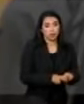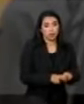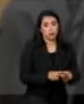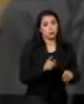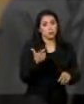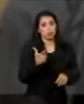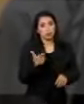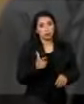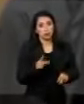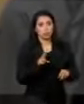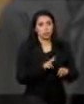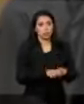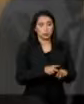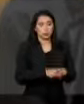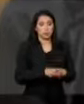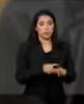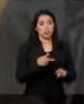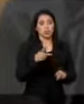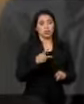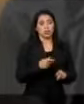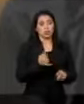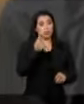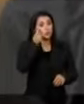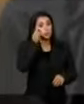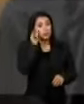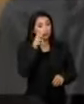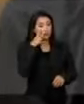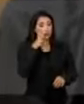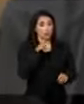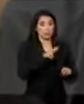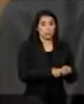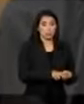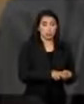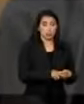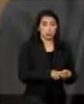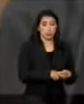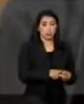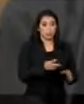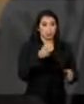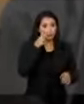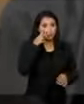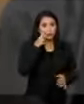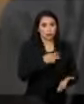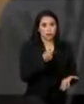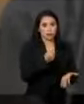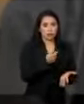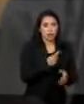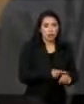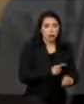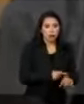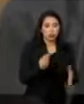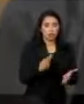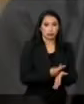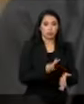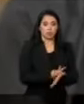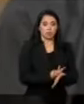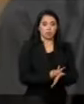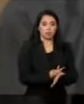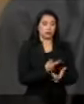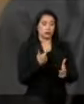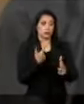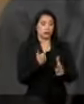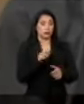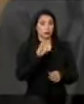da prisão preventiva. Ele não tinha sido preso em flagrante, e muito menos havia a tal incidência daquele